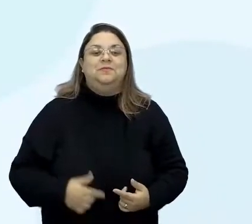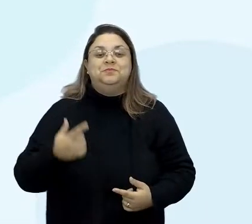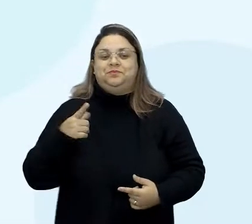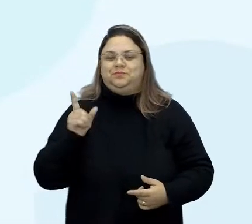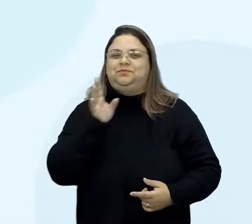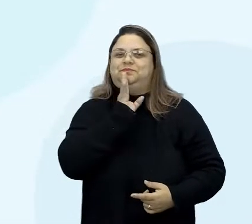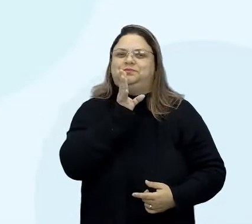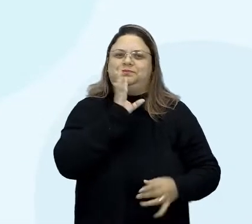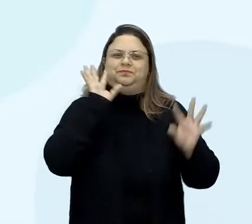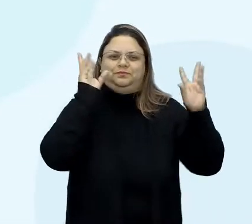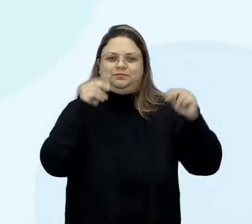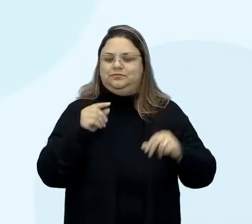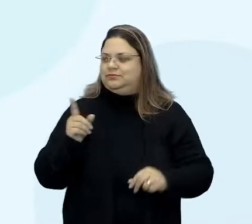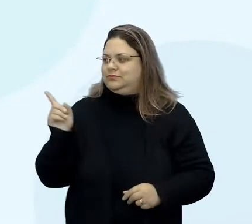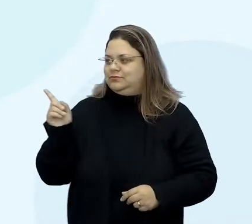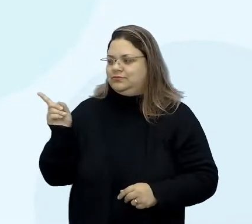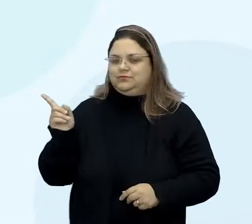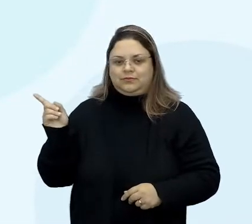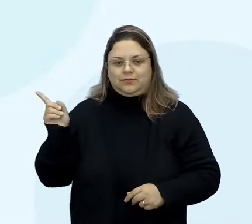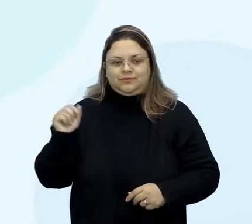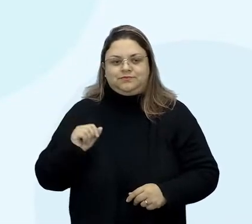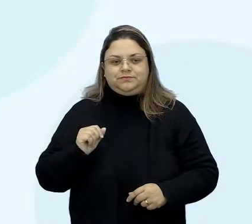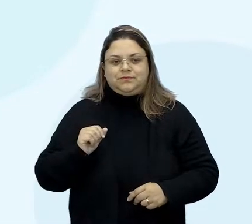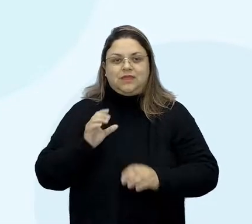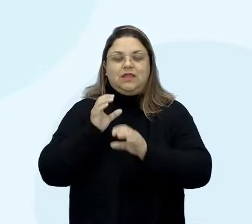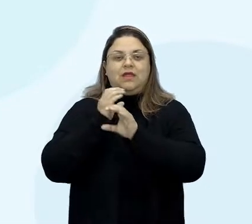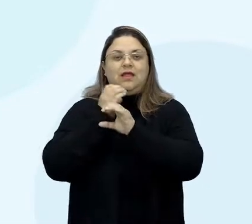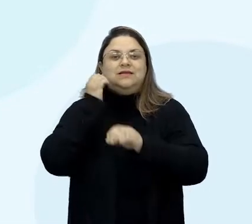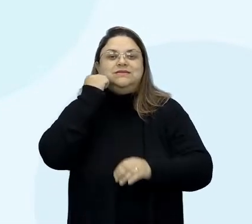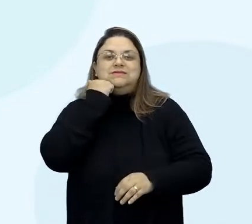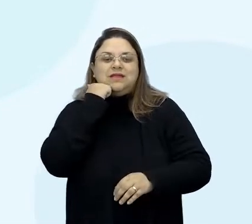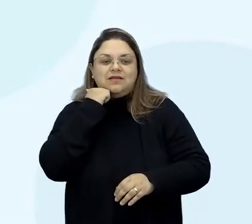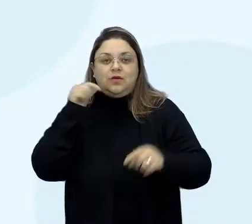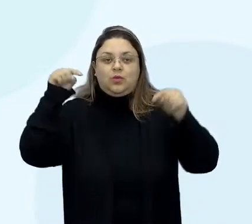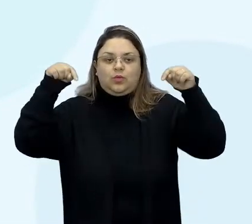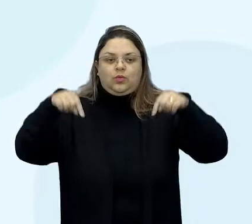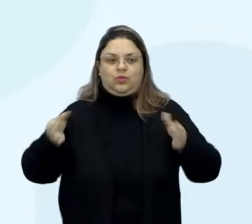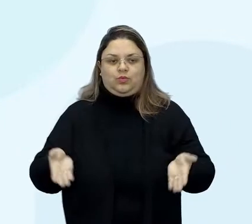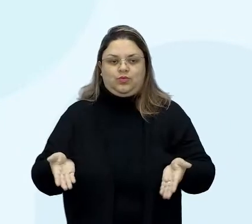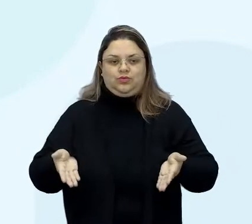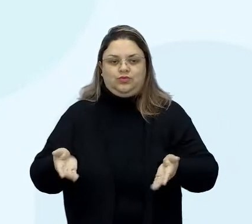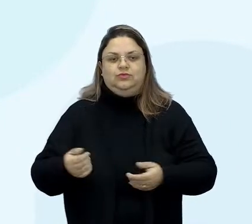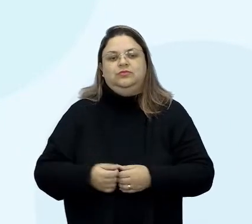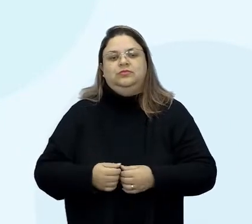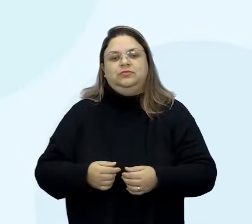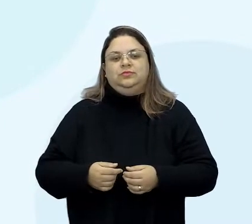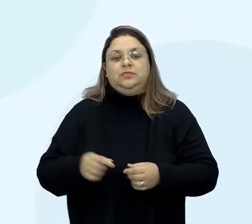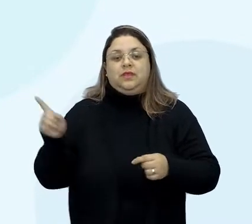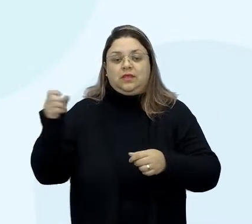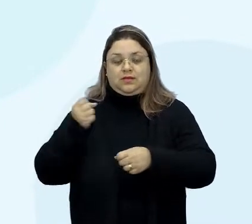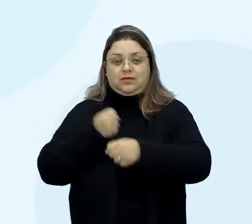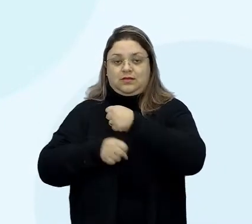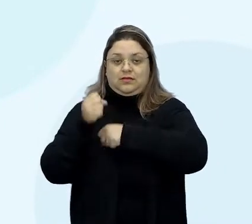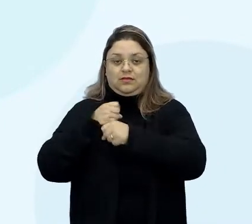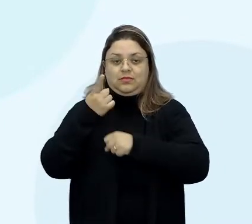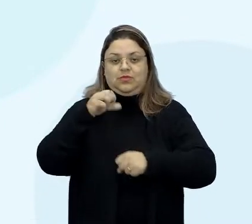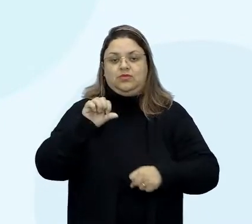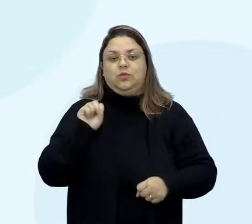a Ciência Hoje foi criada em 1982 pela Sociedade Brasileira para o Processo da